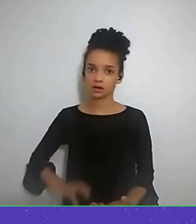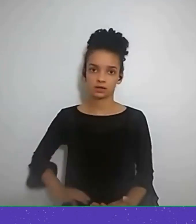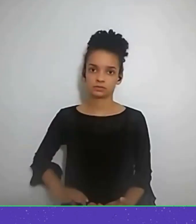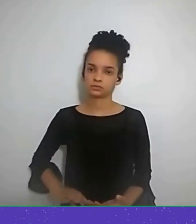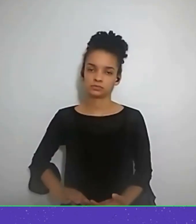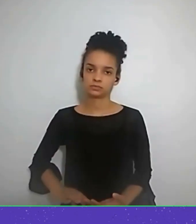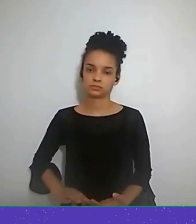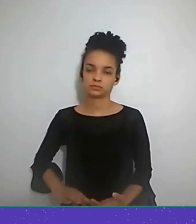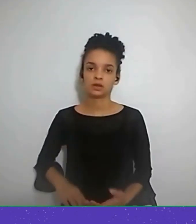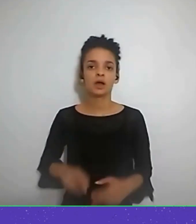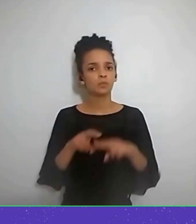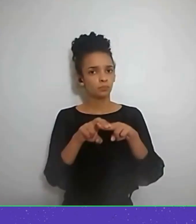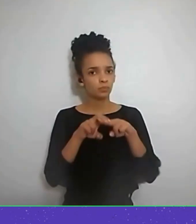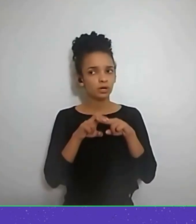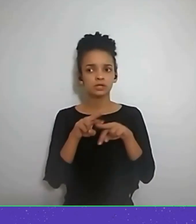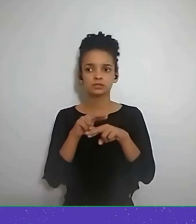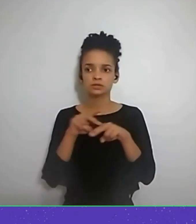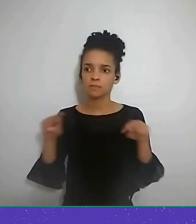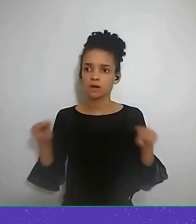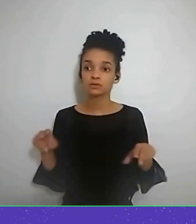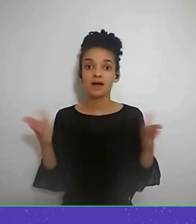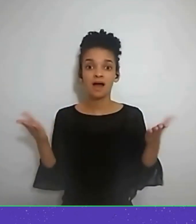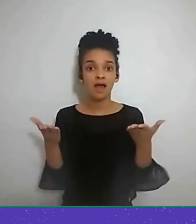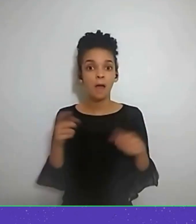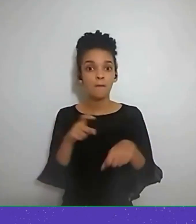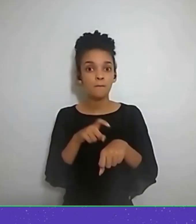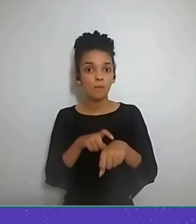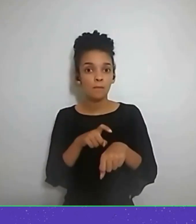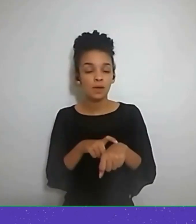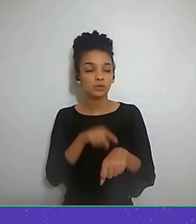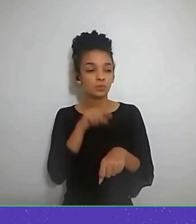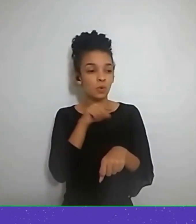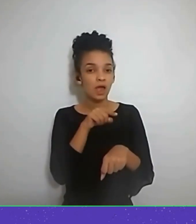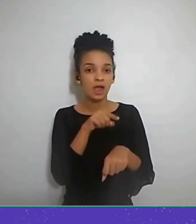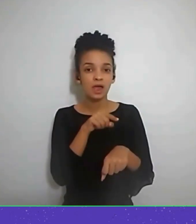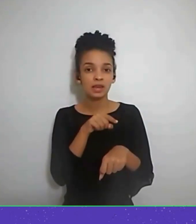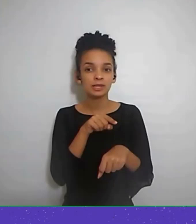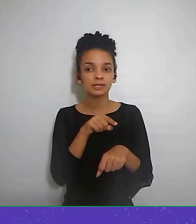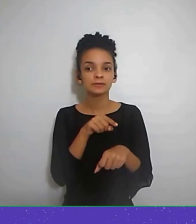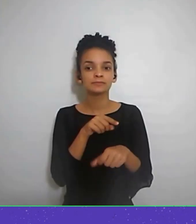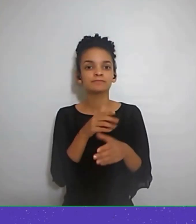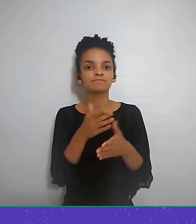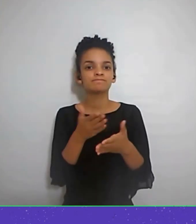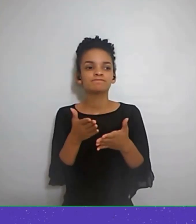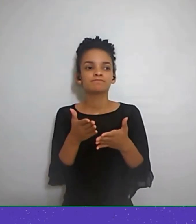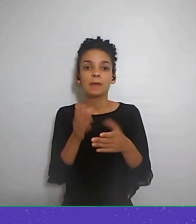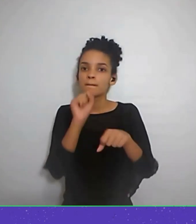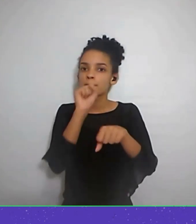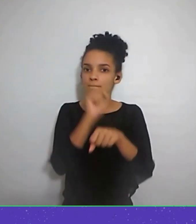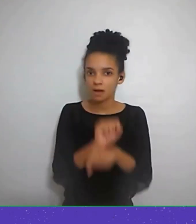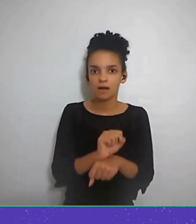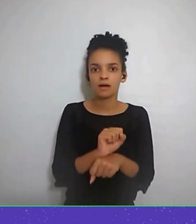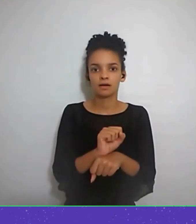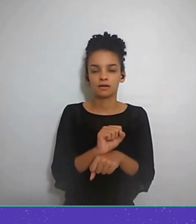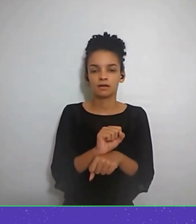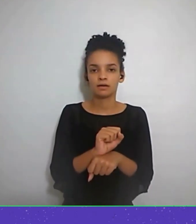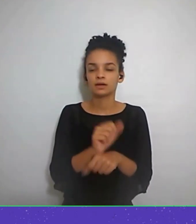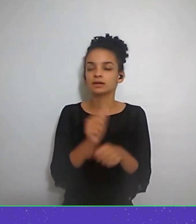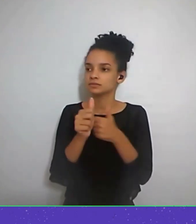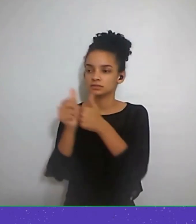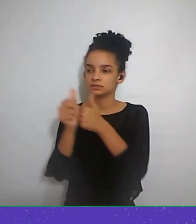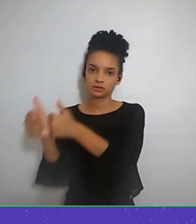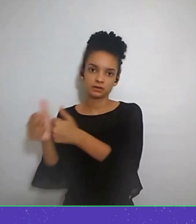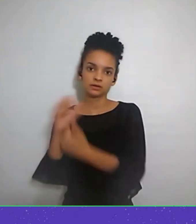irmãos, era o momento dele sair de cena e seguir a Cristo, certo?